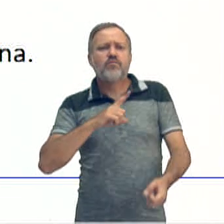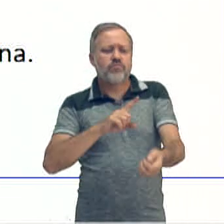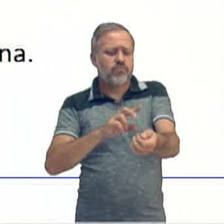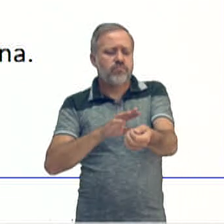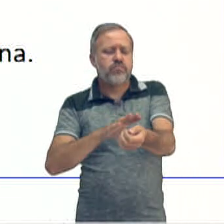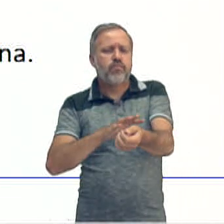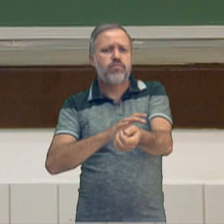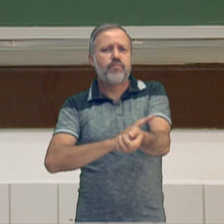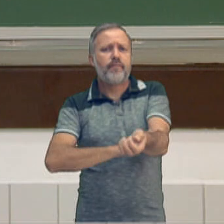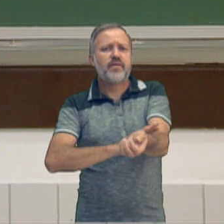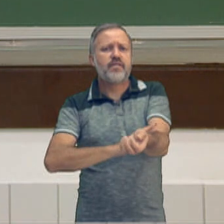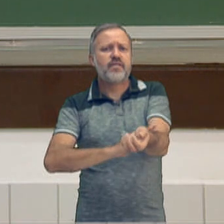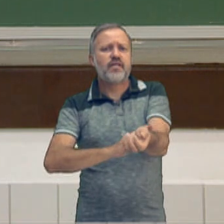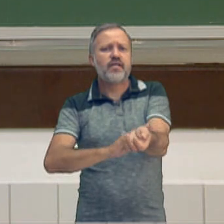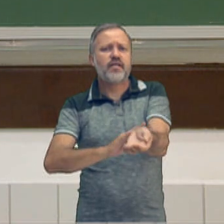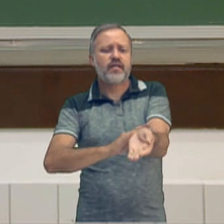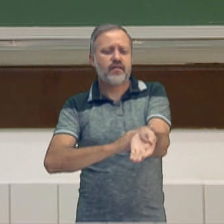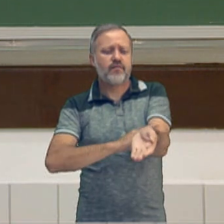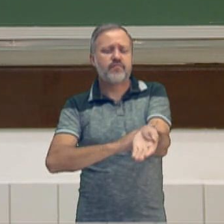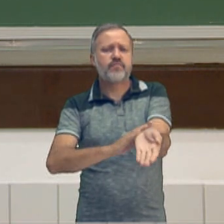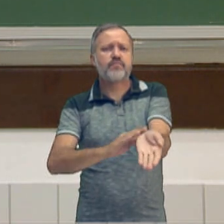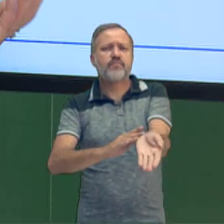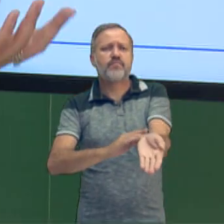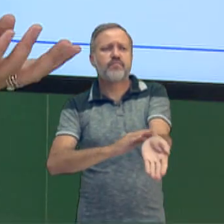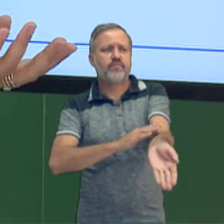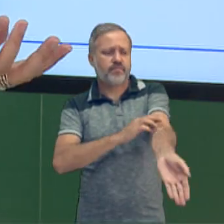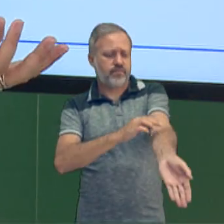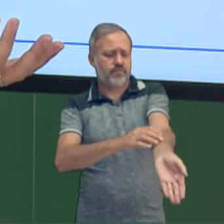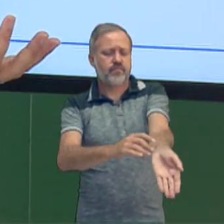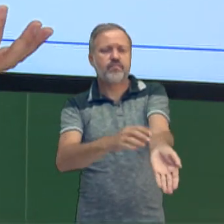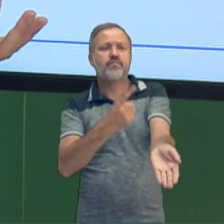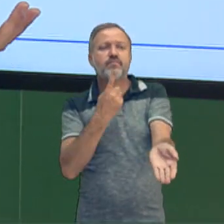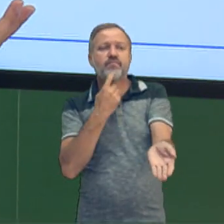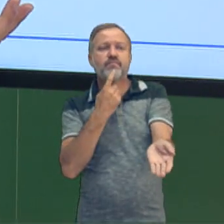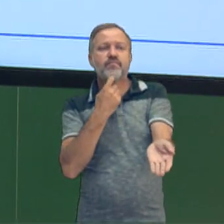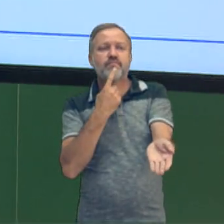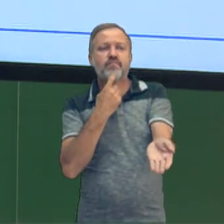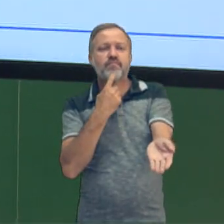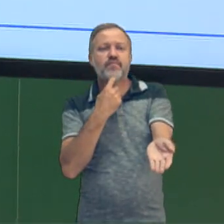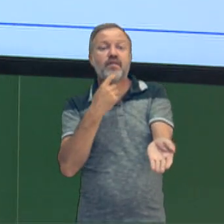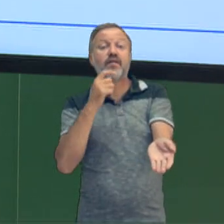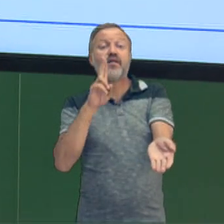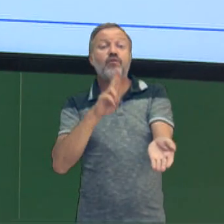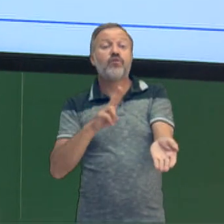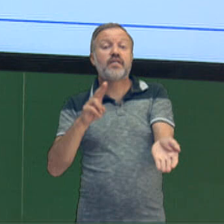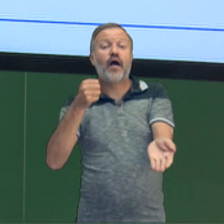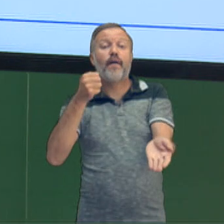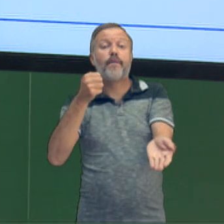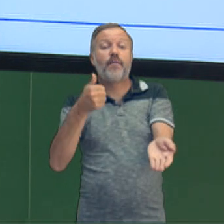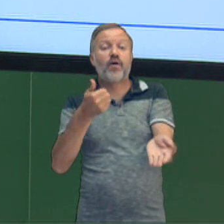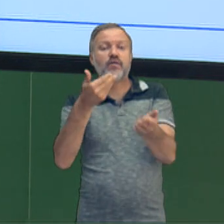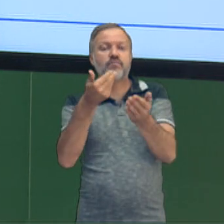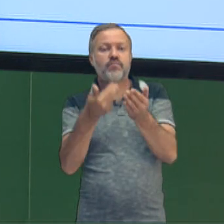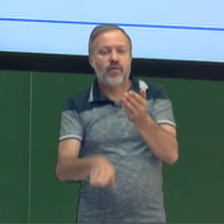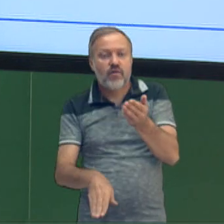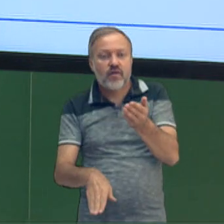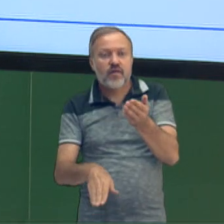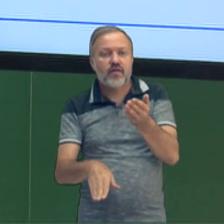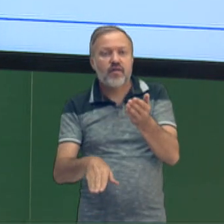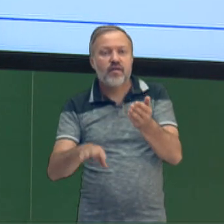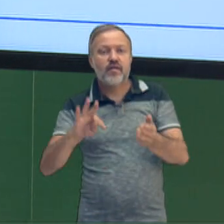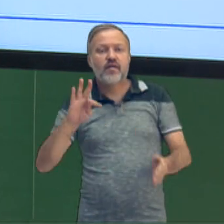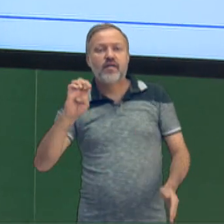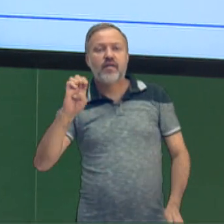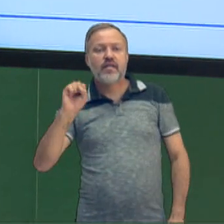o colesterol... Então, o que acontece com o colesterol? Que se o homem ingerir em baixa quantidade, ele diminui a quantidade de testosterona.